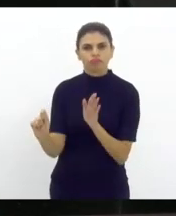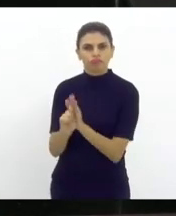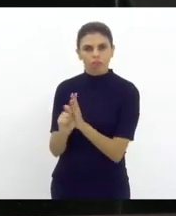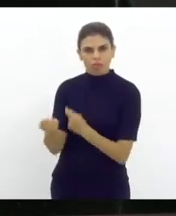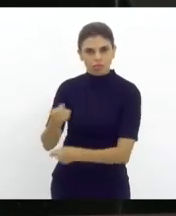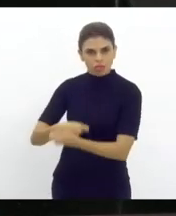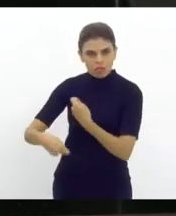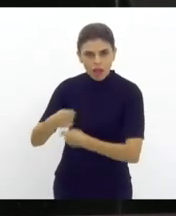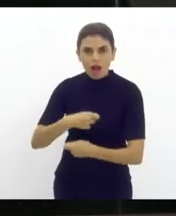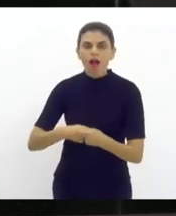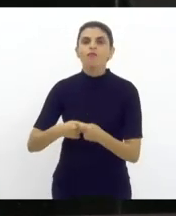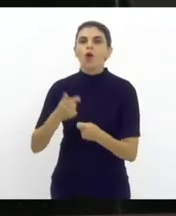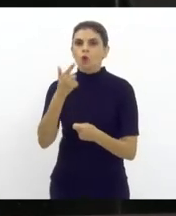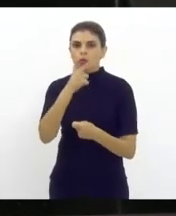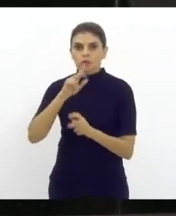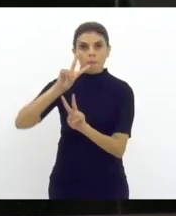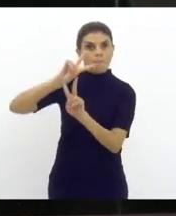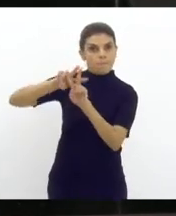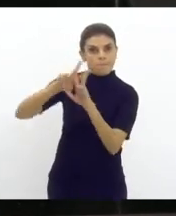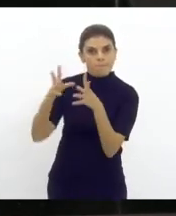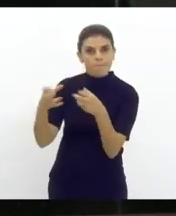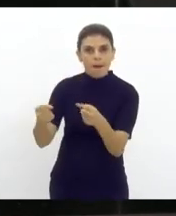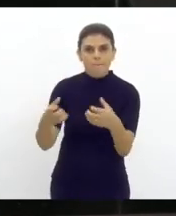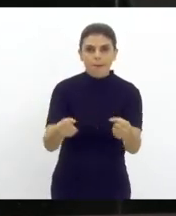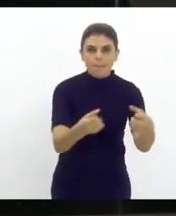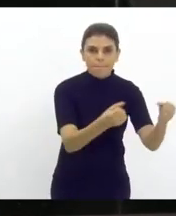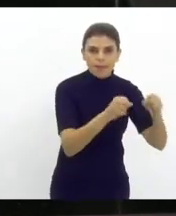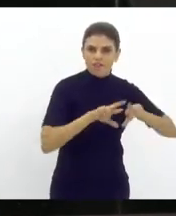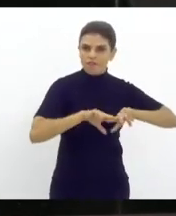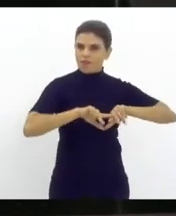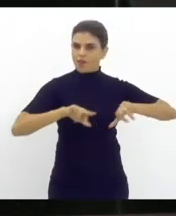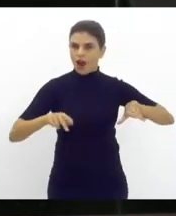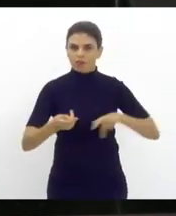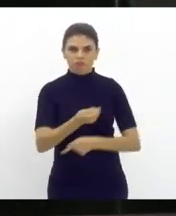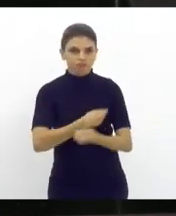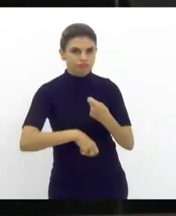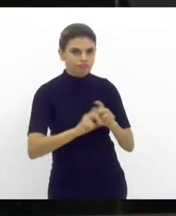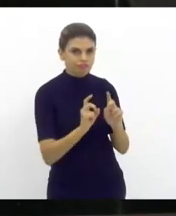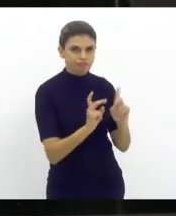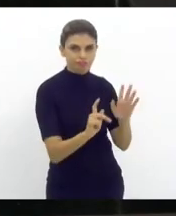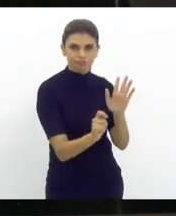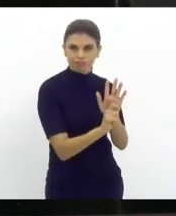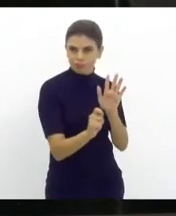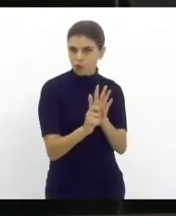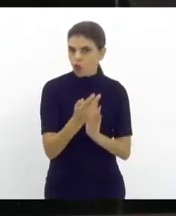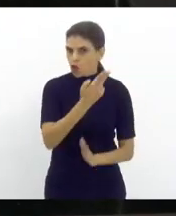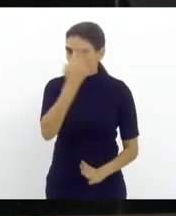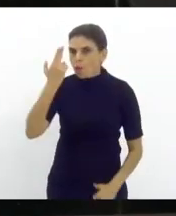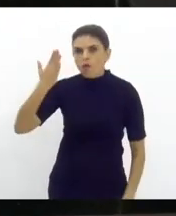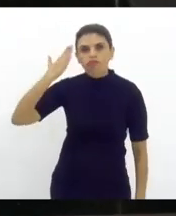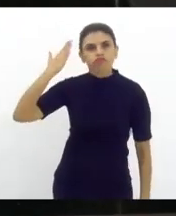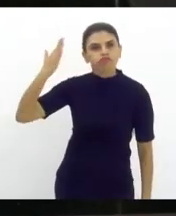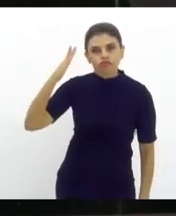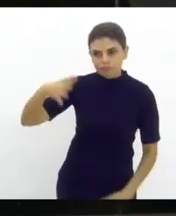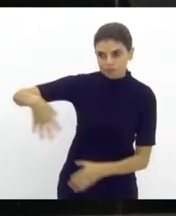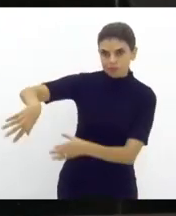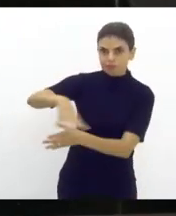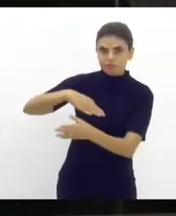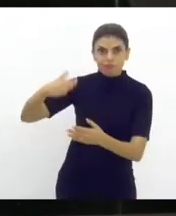prisões de vários traficantes de nome renomado vamos dizer assim entre eles lá